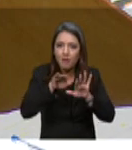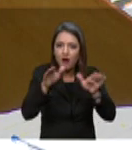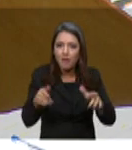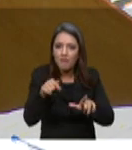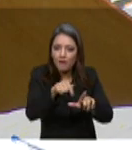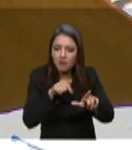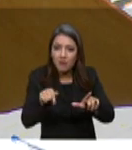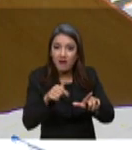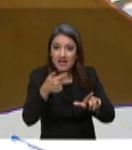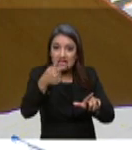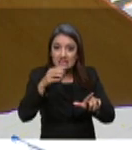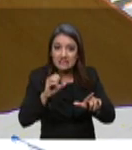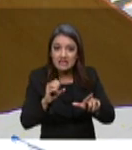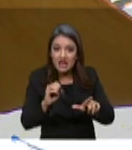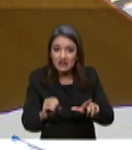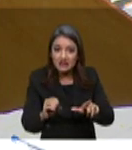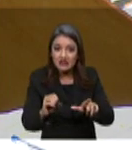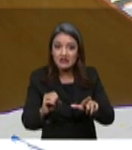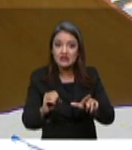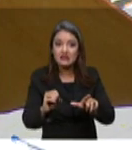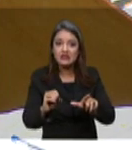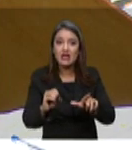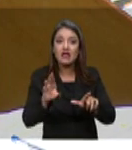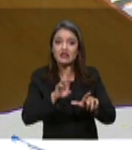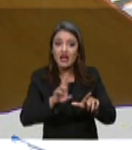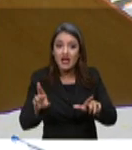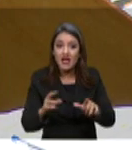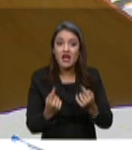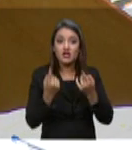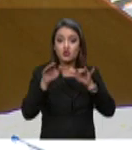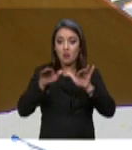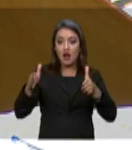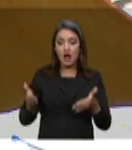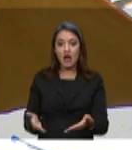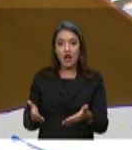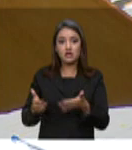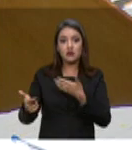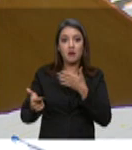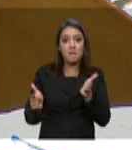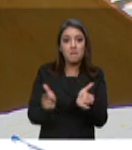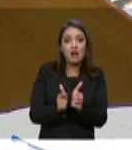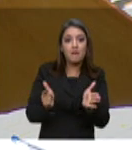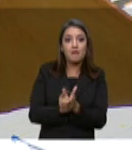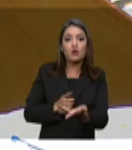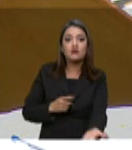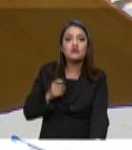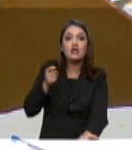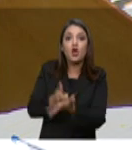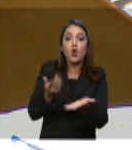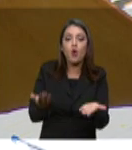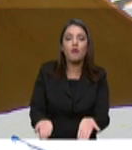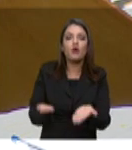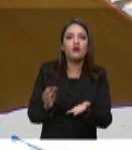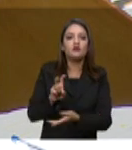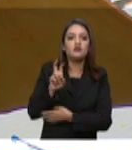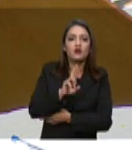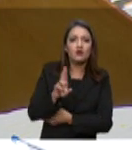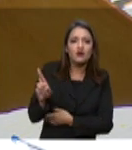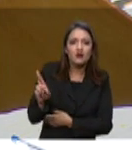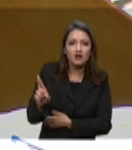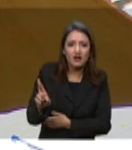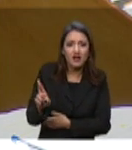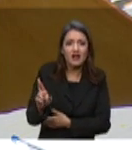custa r$ 70 69 Eyes uma caixa de papelão de urna onde você compra o kilo com r$ 5